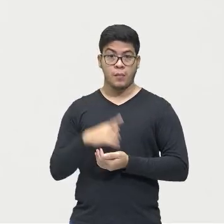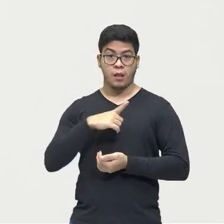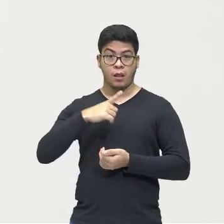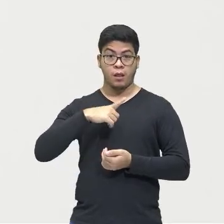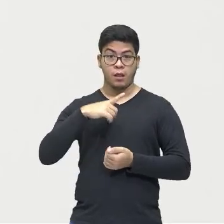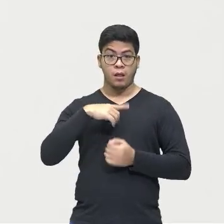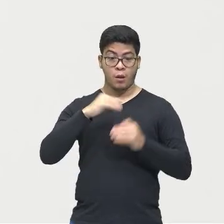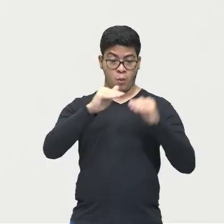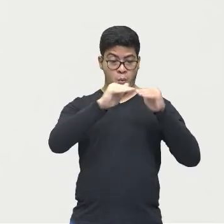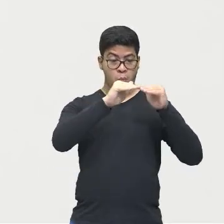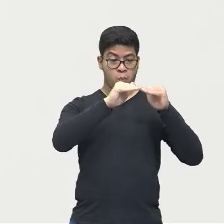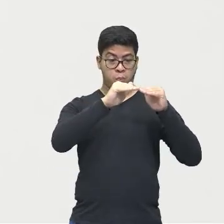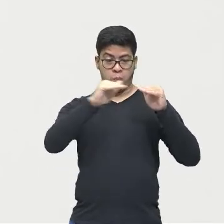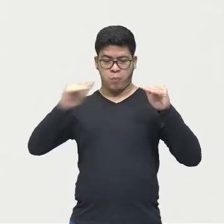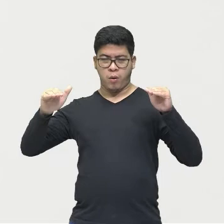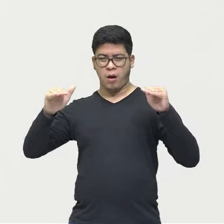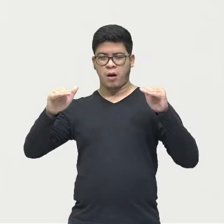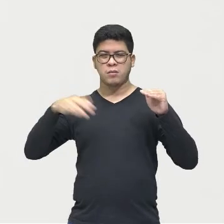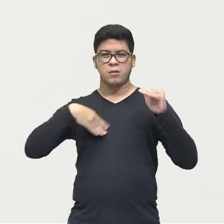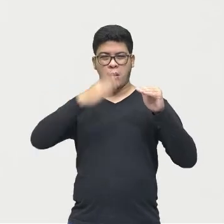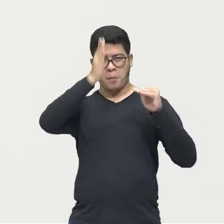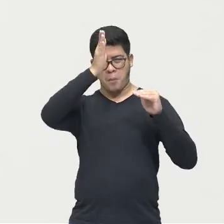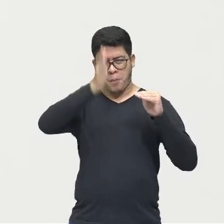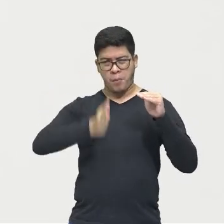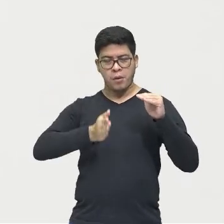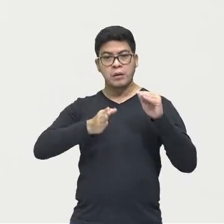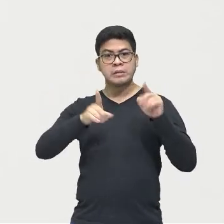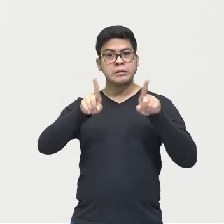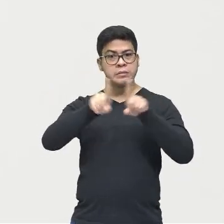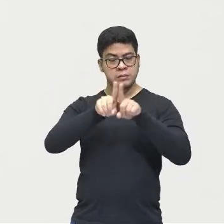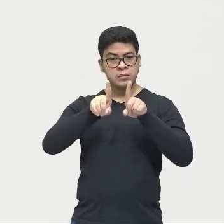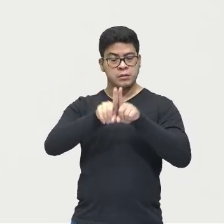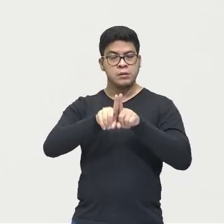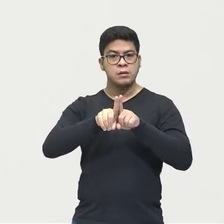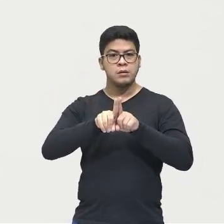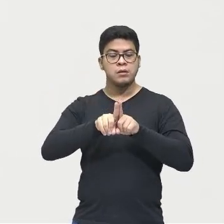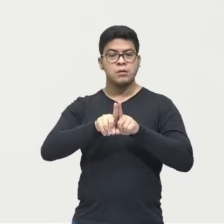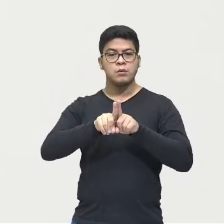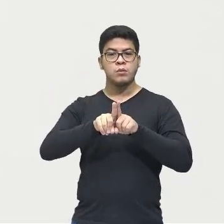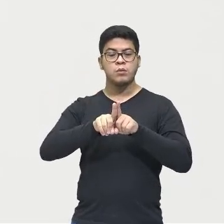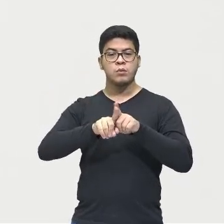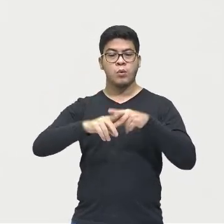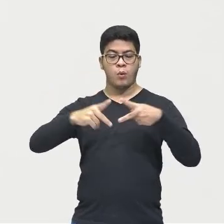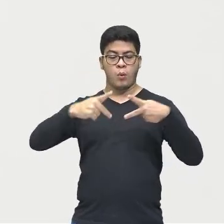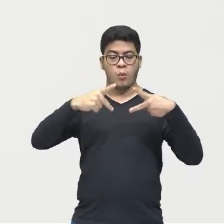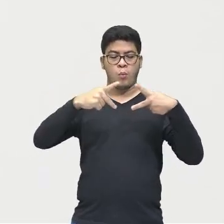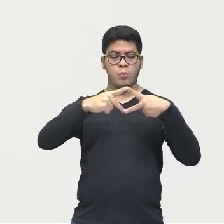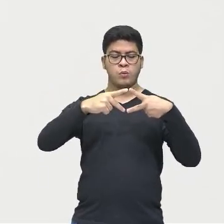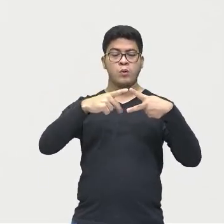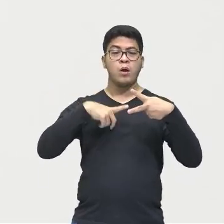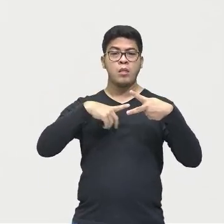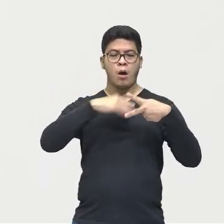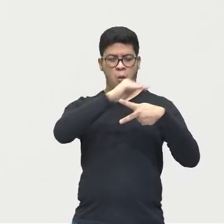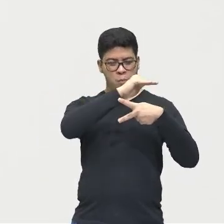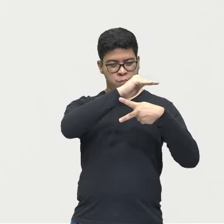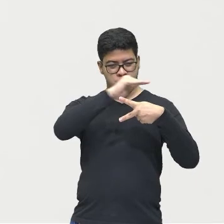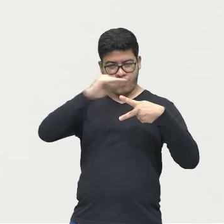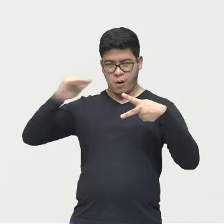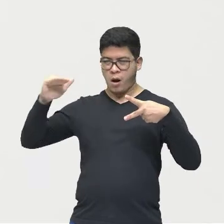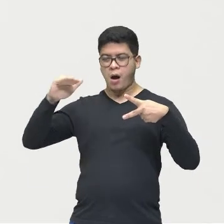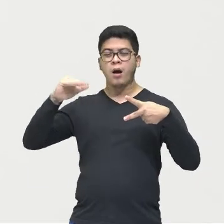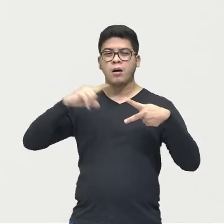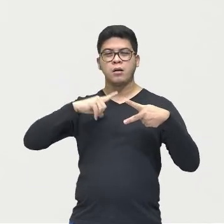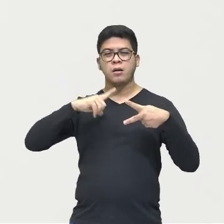diagonais, uma em preta e outra em laranja. Elas são bissetrizes, então estão dividindo o o ângulo ao meio. Então, se nós temos um ângulo aqui de